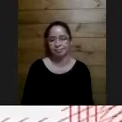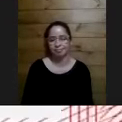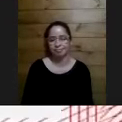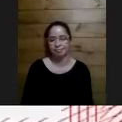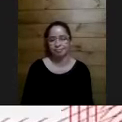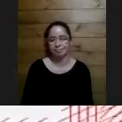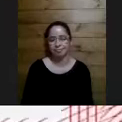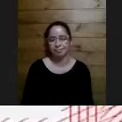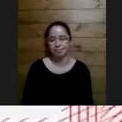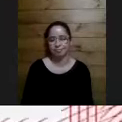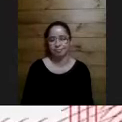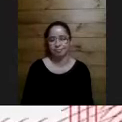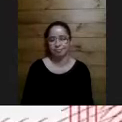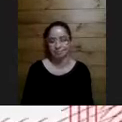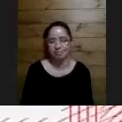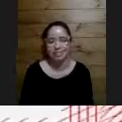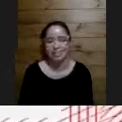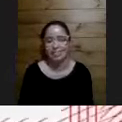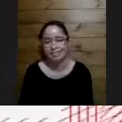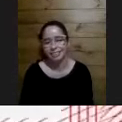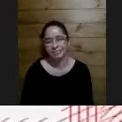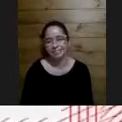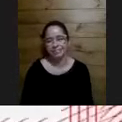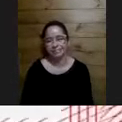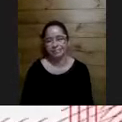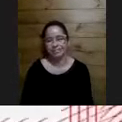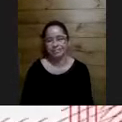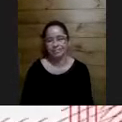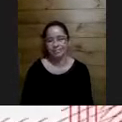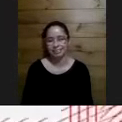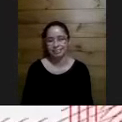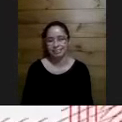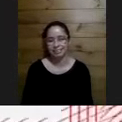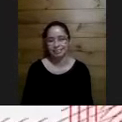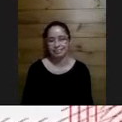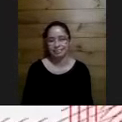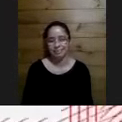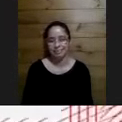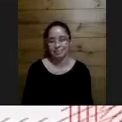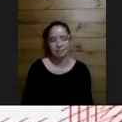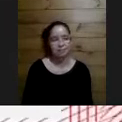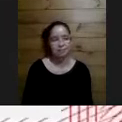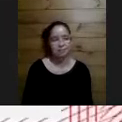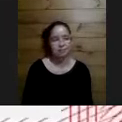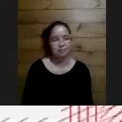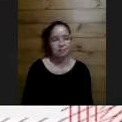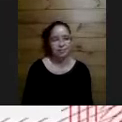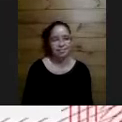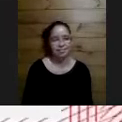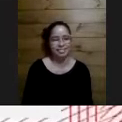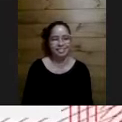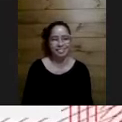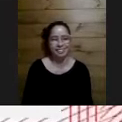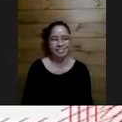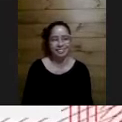anos passados, né, doutor Eduardo? Não, foi o ano passado, eu sempre escuto. Seja bem-vinda, Temes, que bom te ter aqui. Muito obrigada.